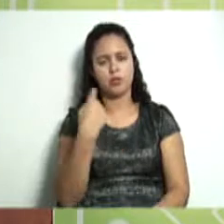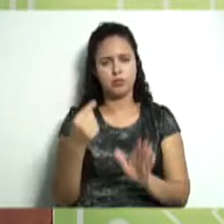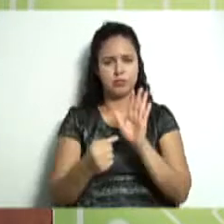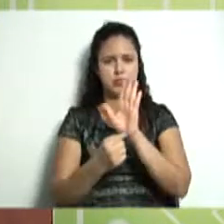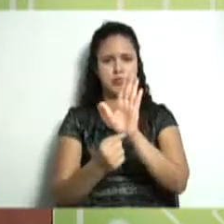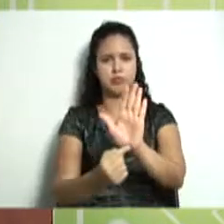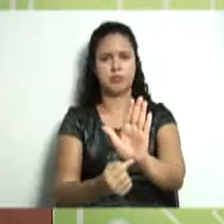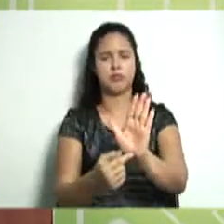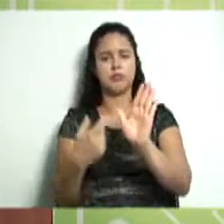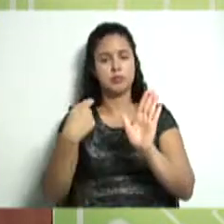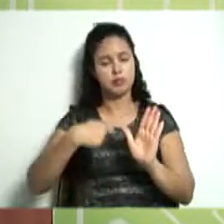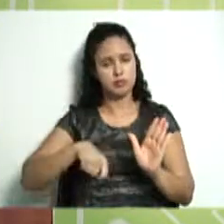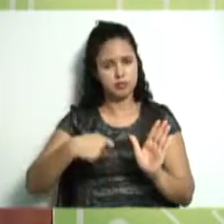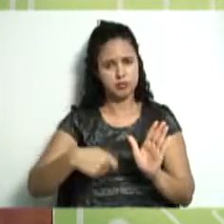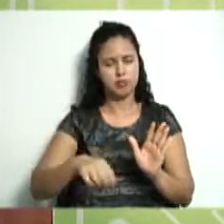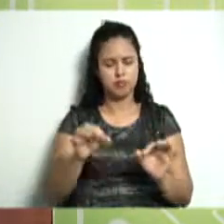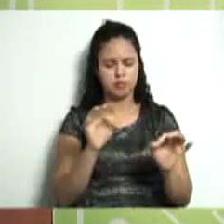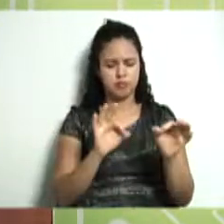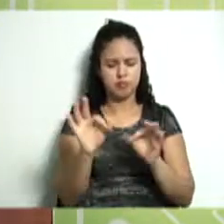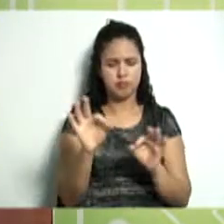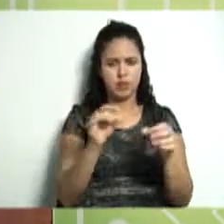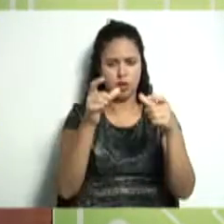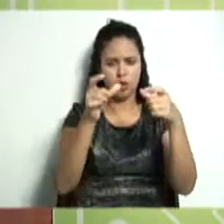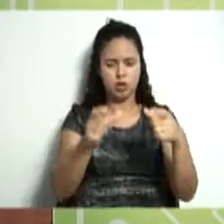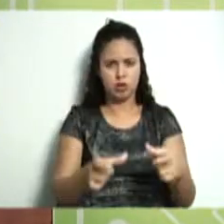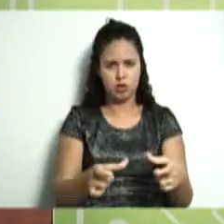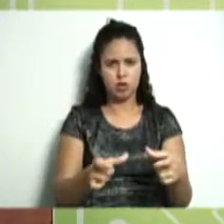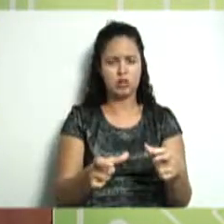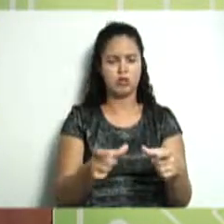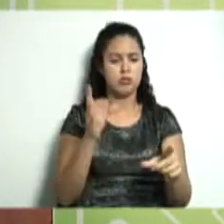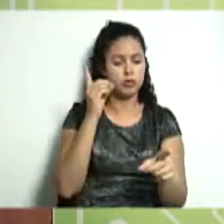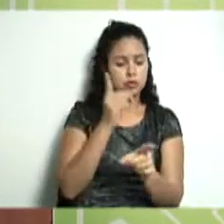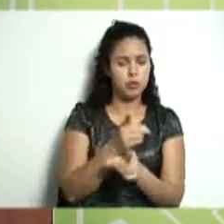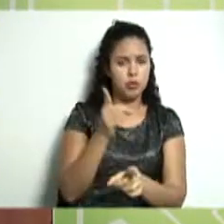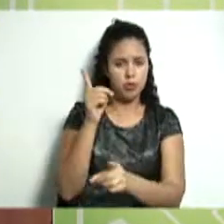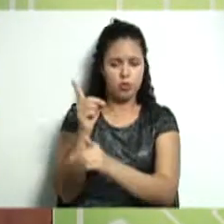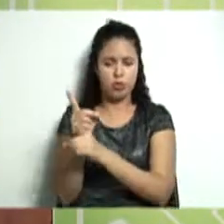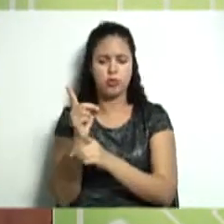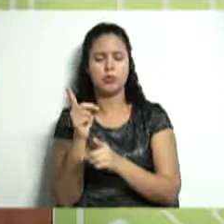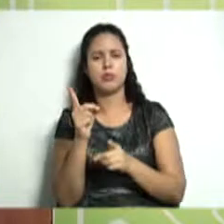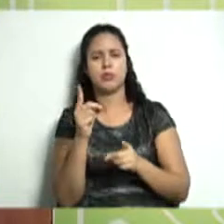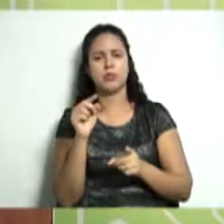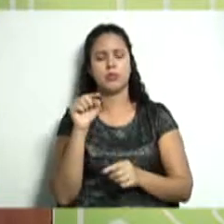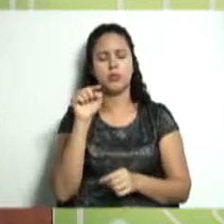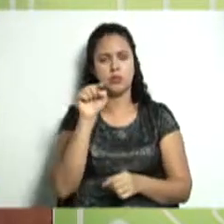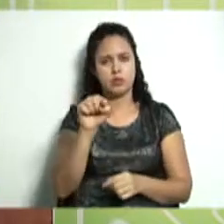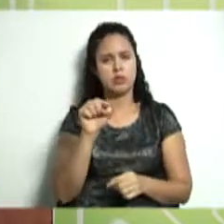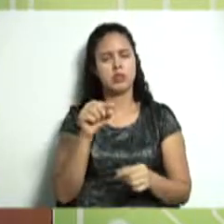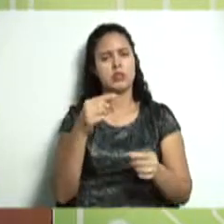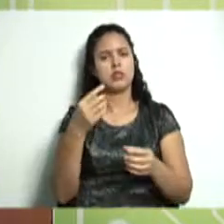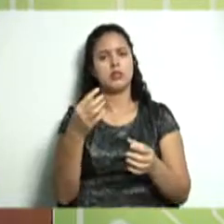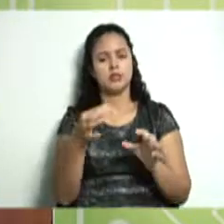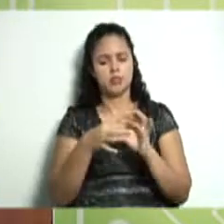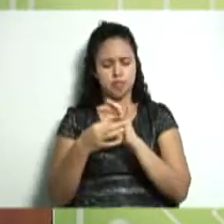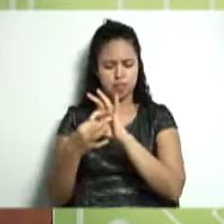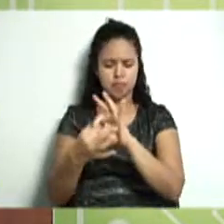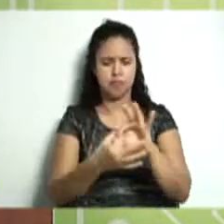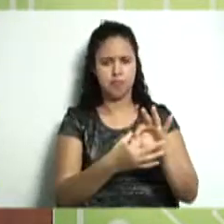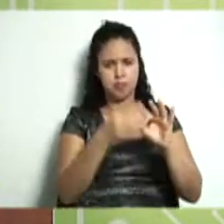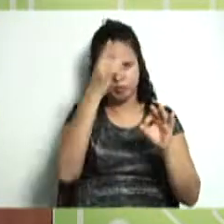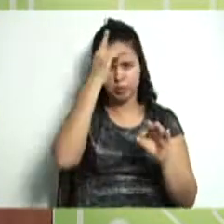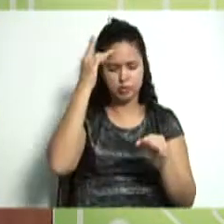é necessário o estabelecimento de locais de encontro, locais onde você vai relacionar com